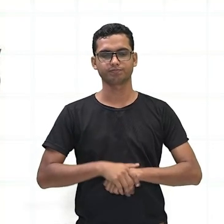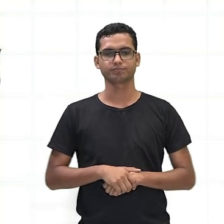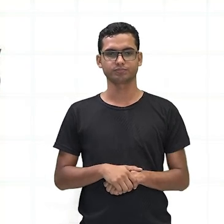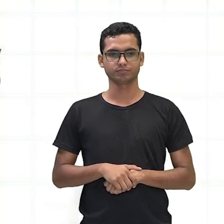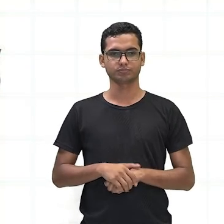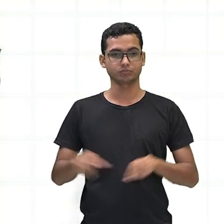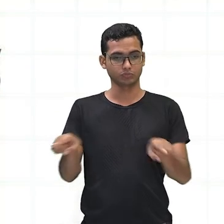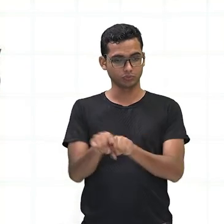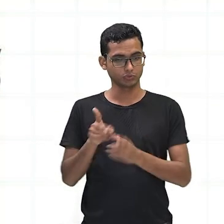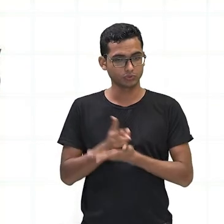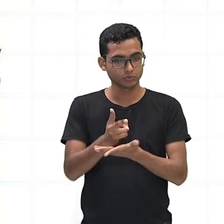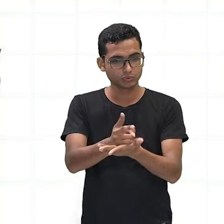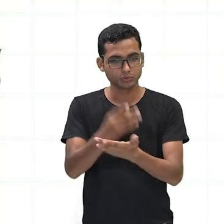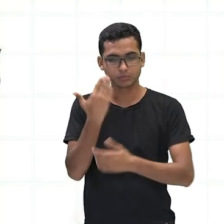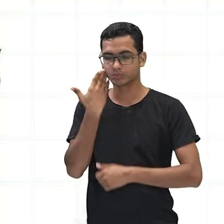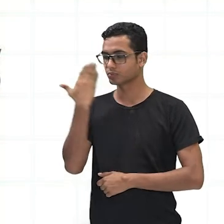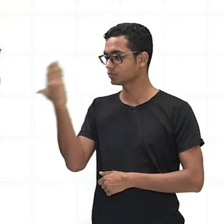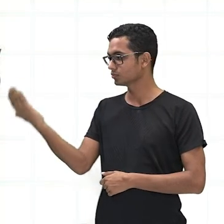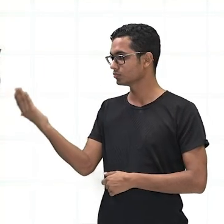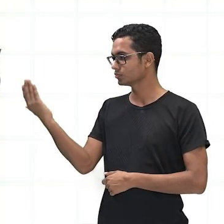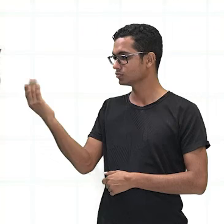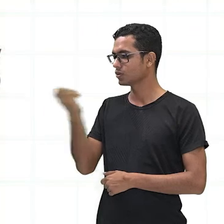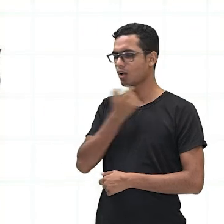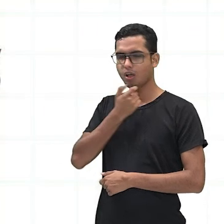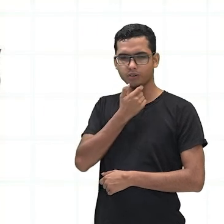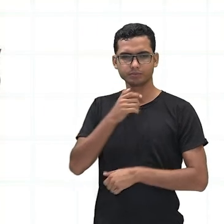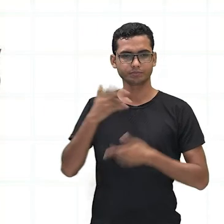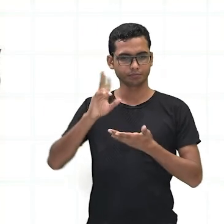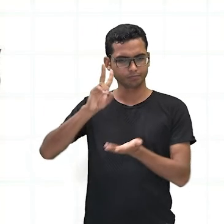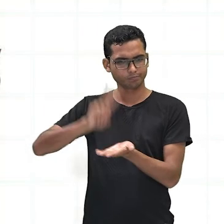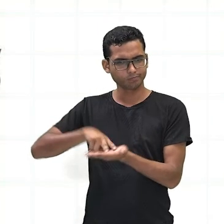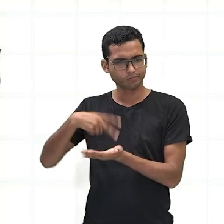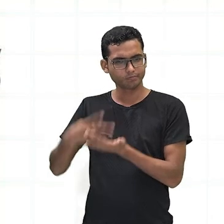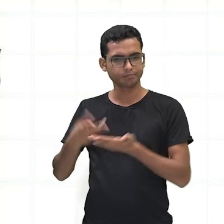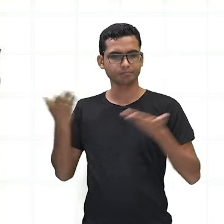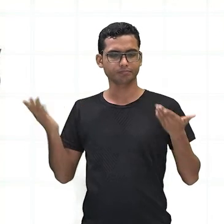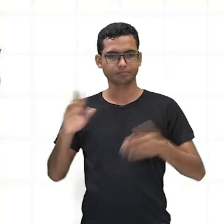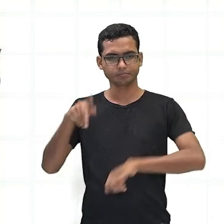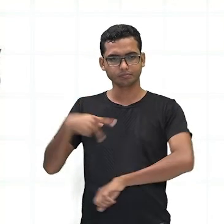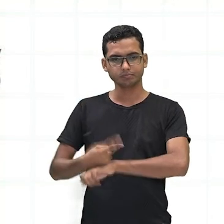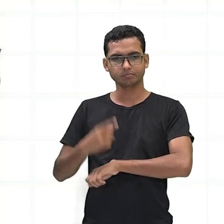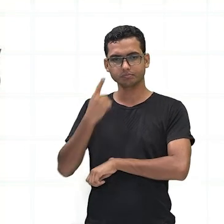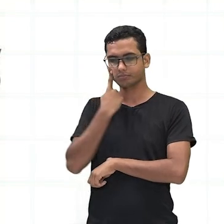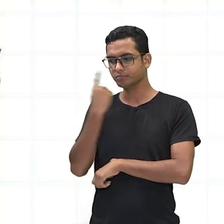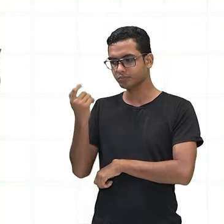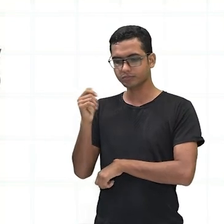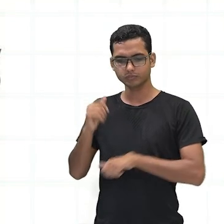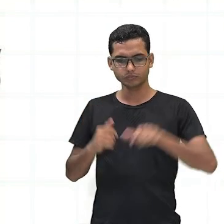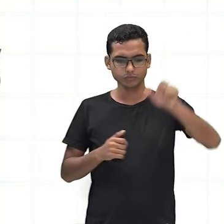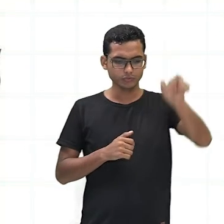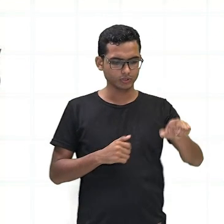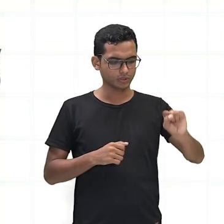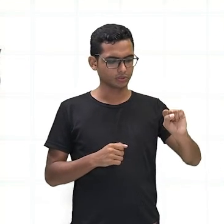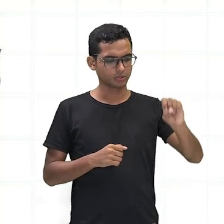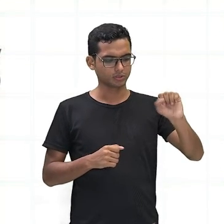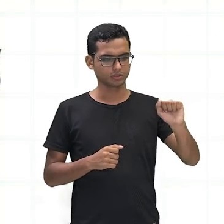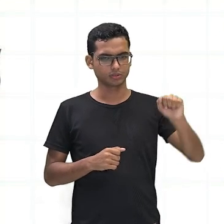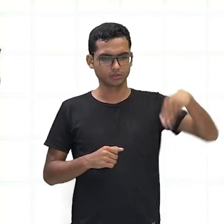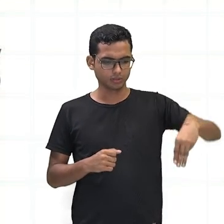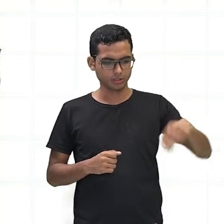boy, he was made invisible too. Então, quando Sam deu para um garoto, ele se tornou invisível. E no one could